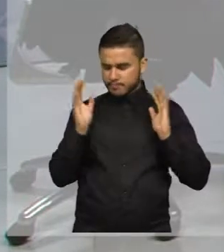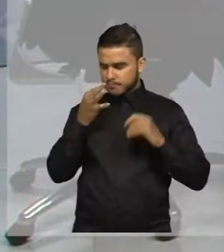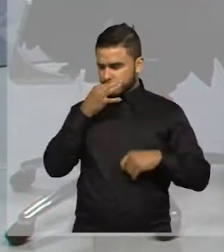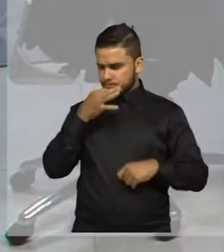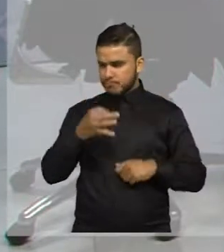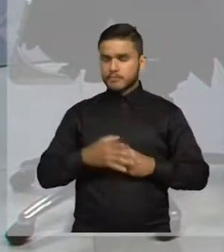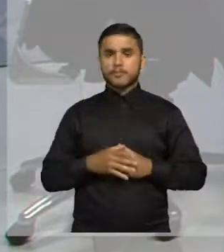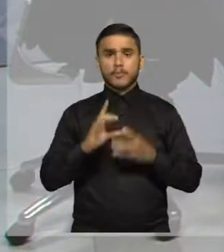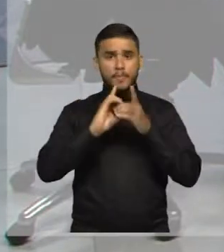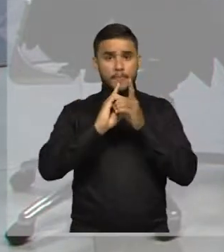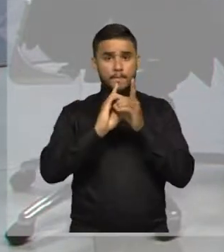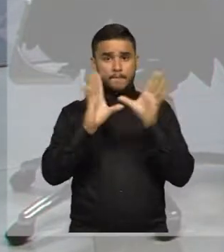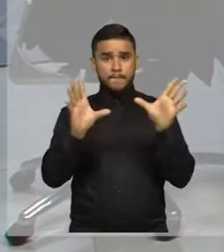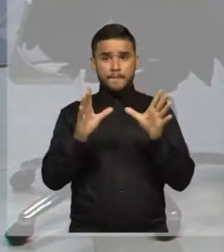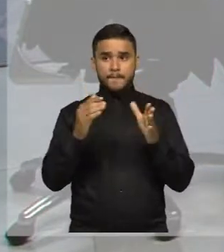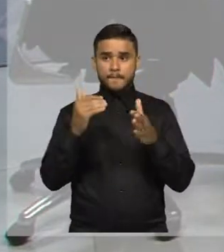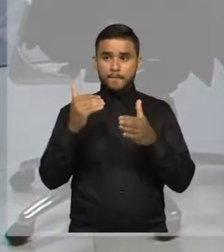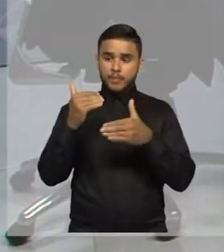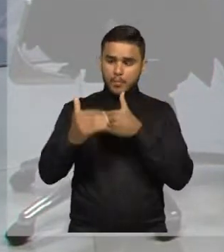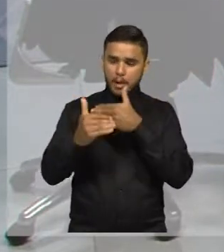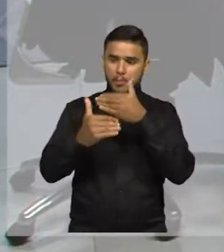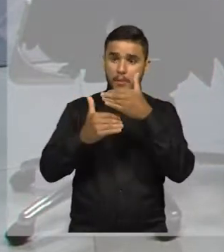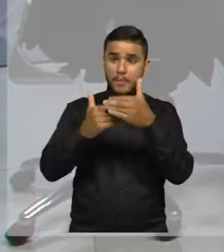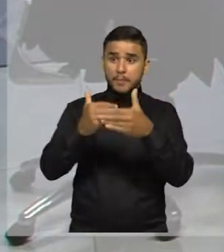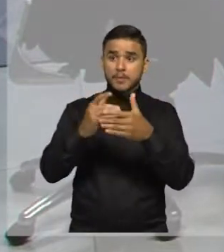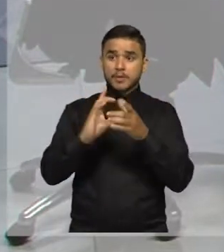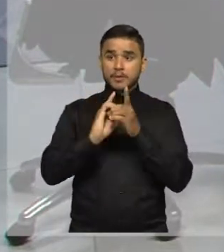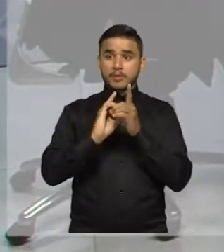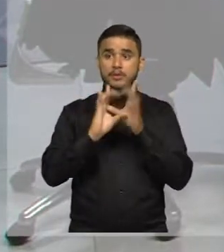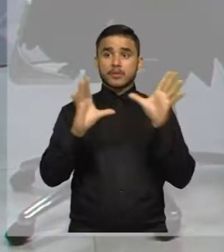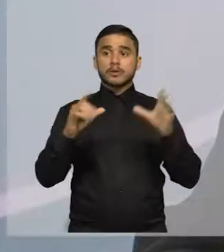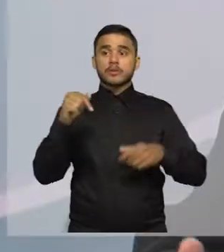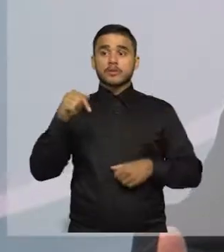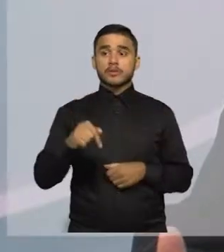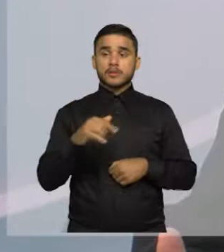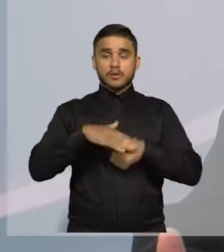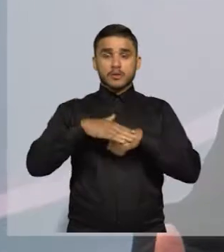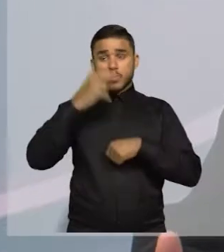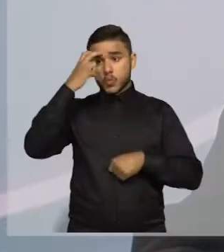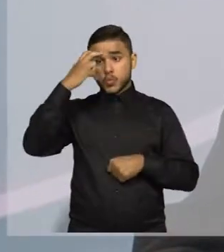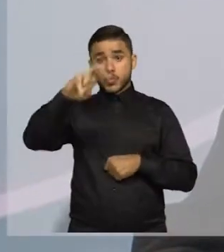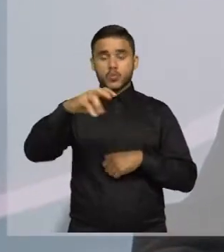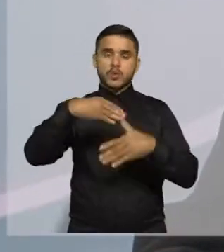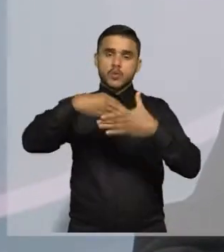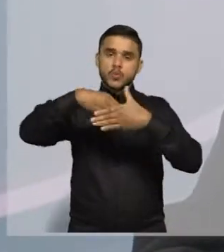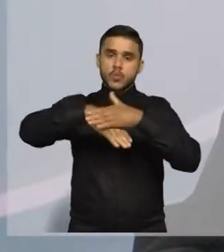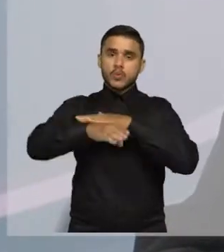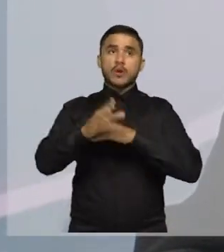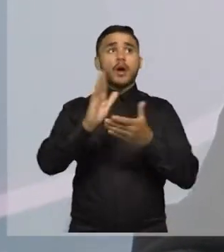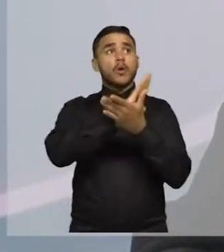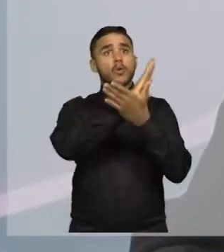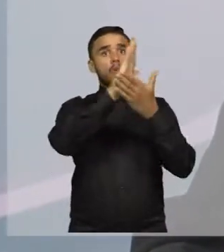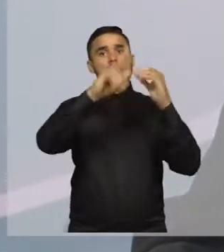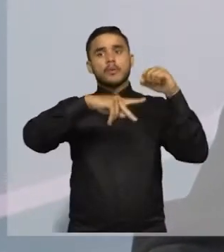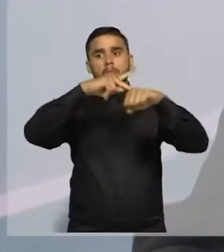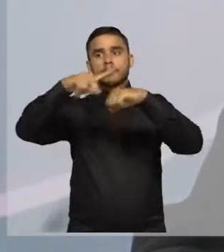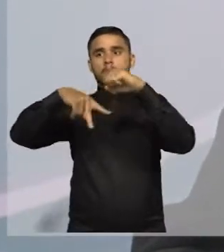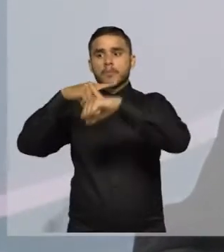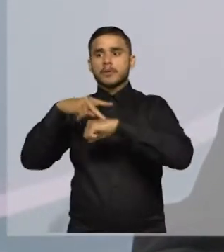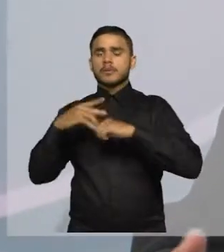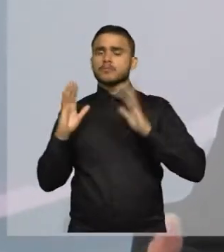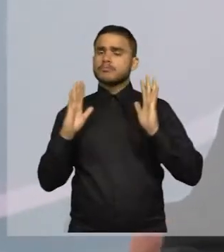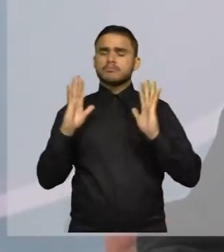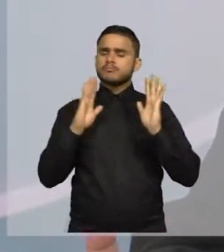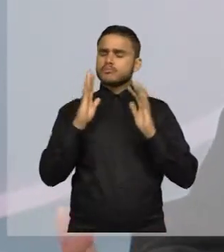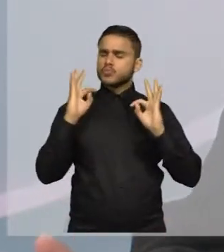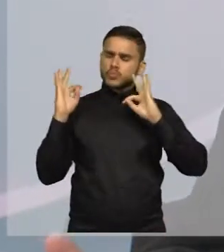Martins Rodrigues. Eu acho que a democracia não é uma plantinha a ser regada. Eu acho que a democracia é uma questão cultural. Há países em que